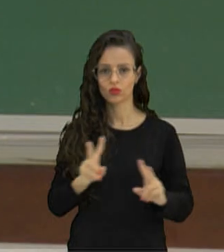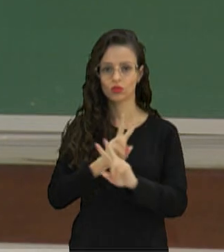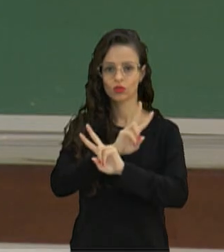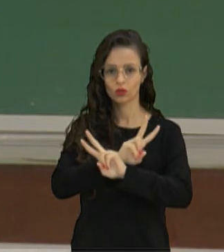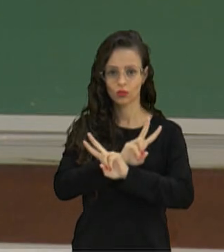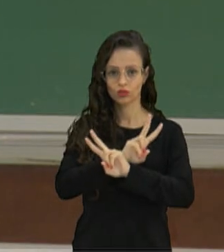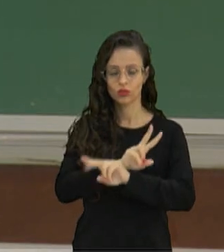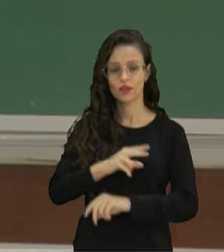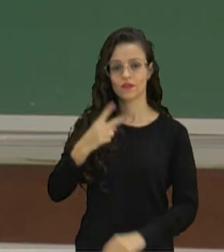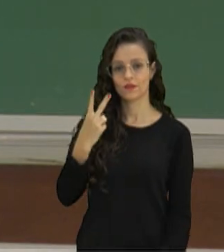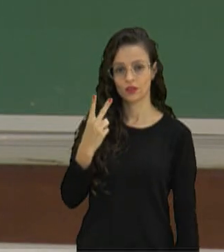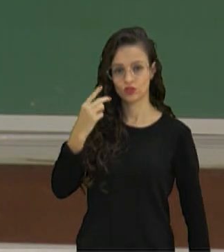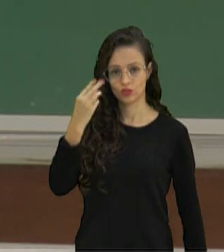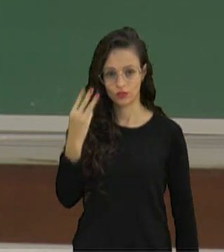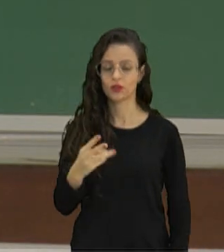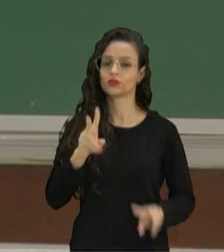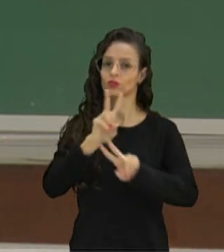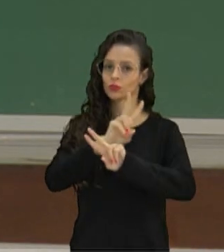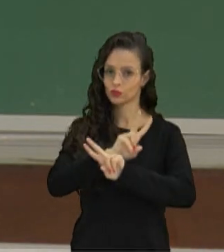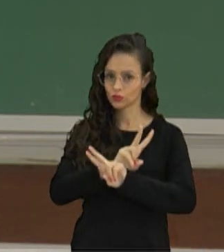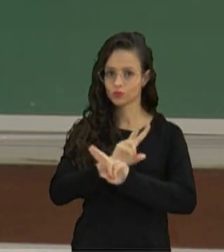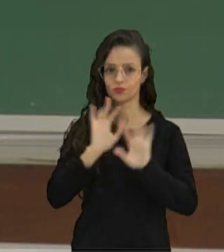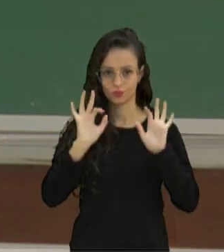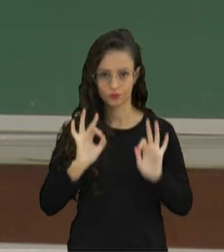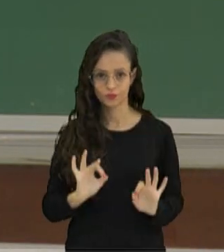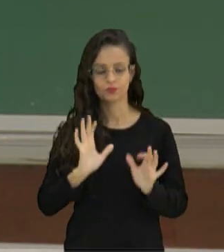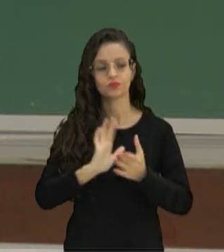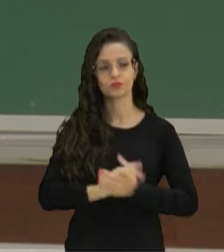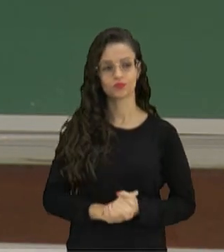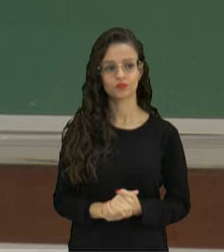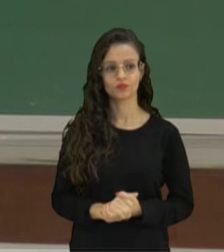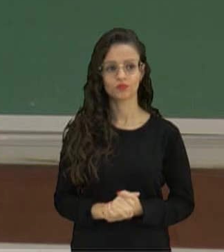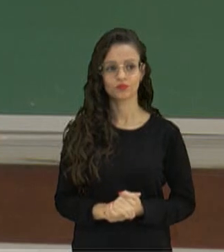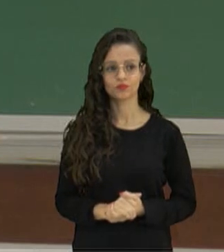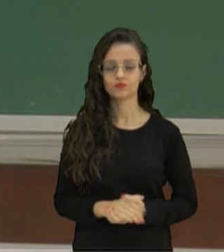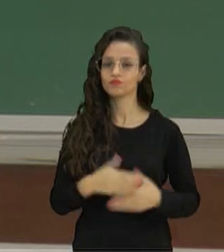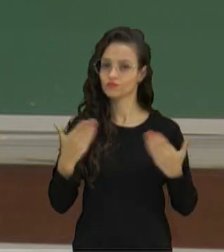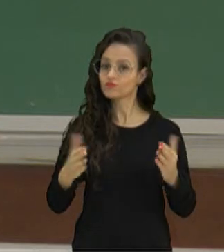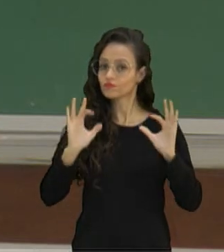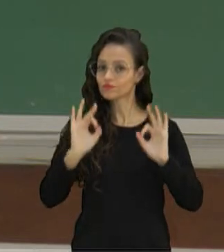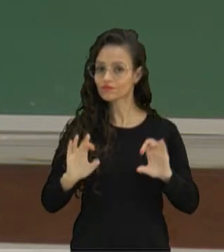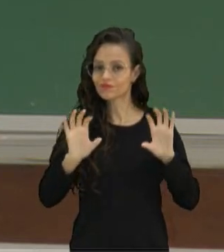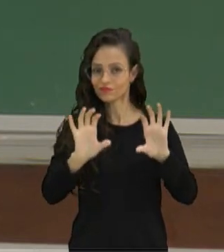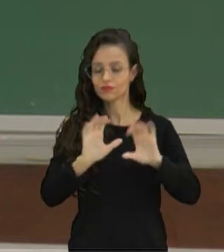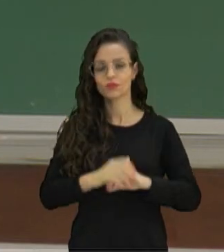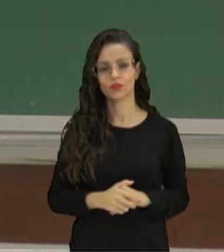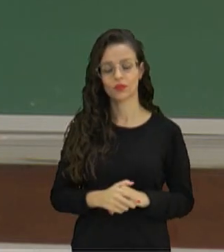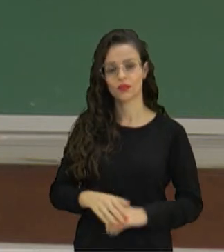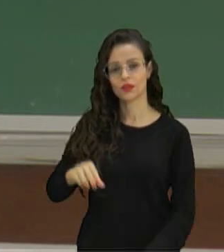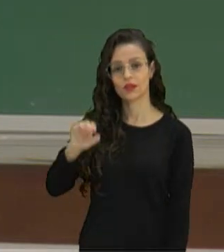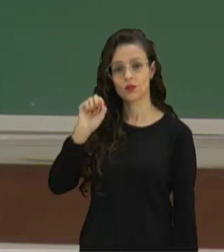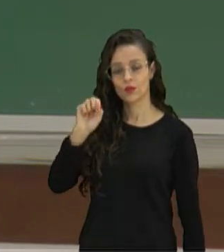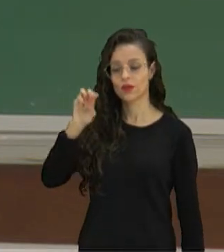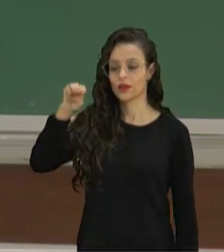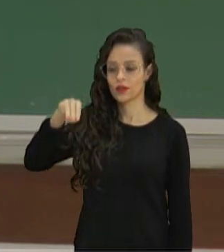caso, 23 cromossomos. Tá certo? E é isso mesmo. A